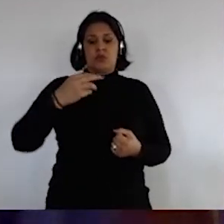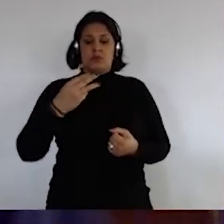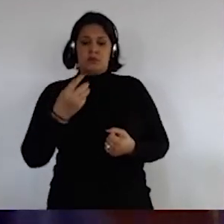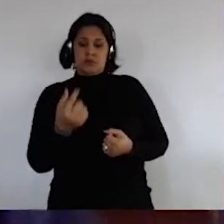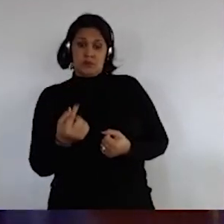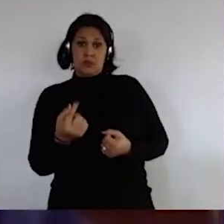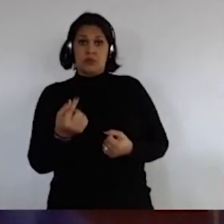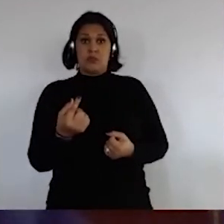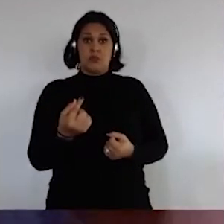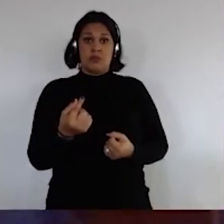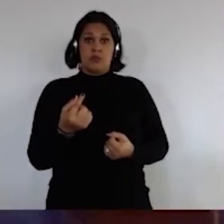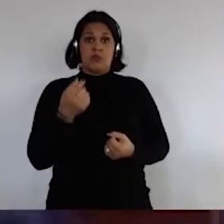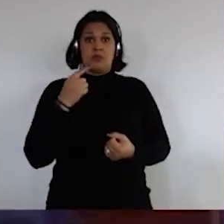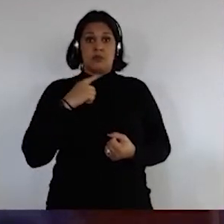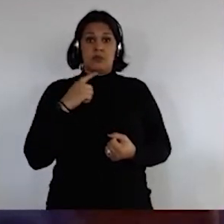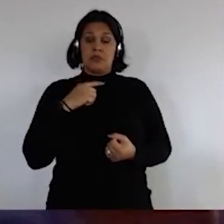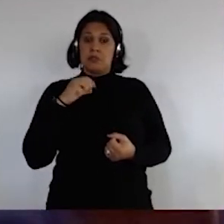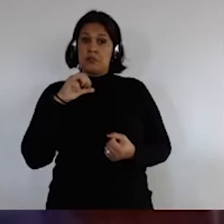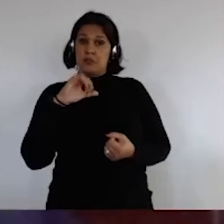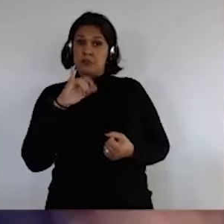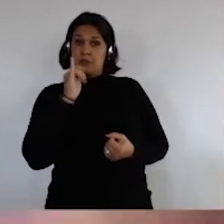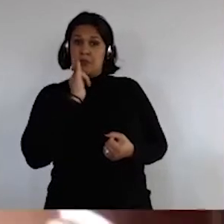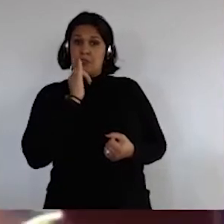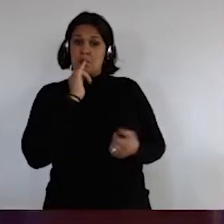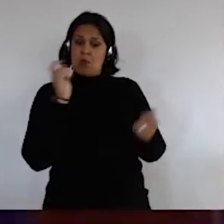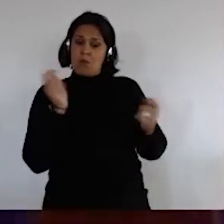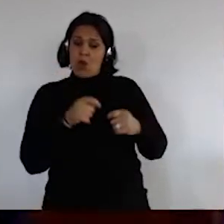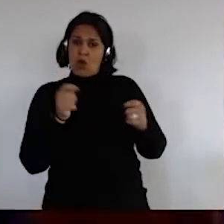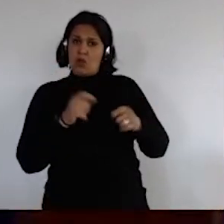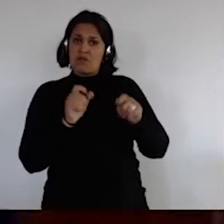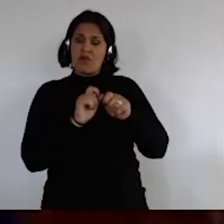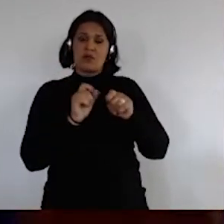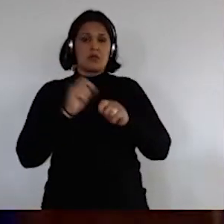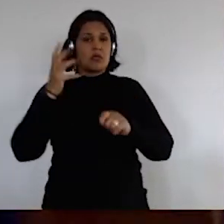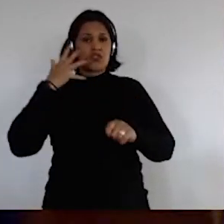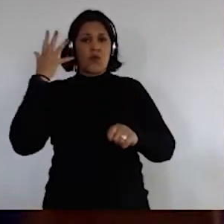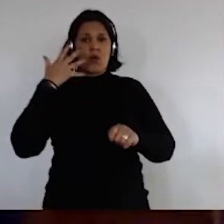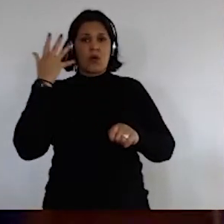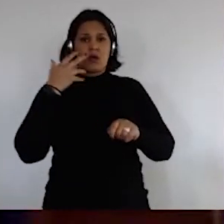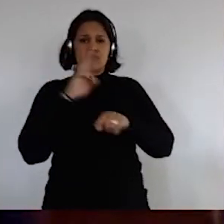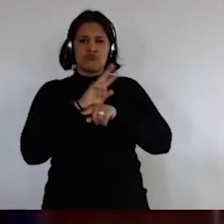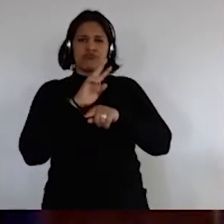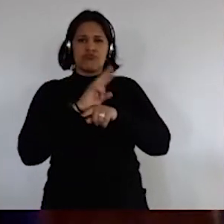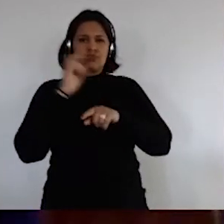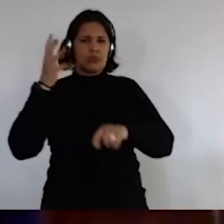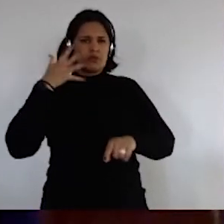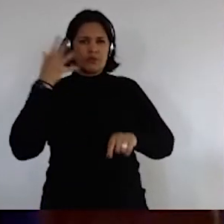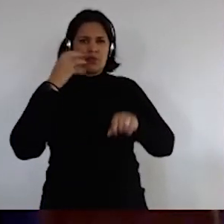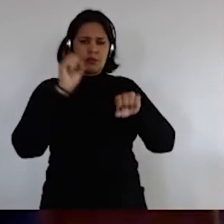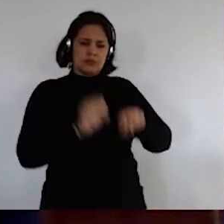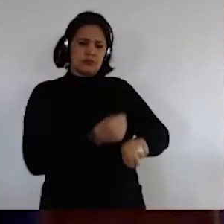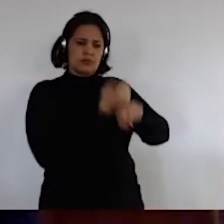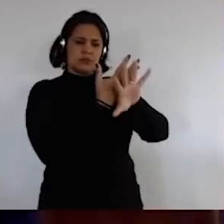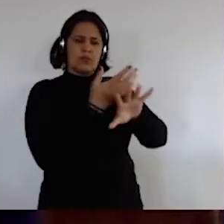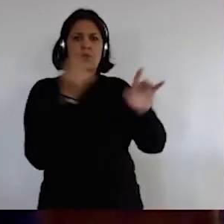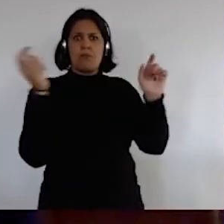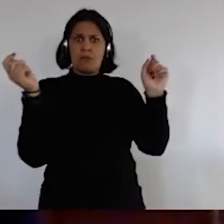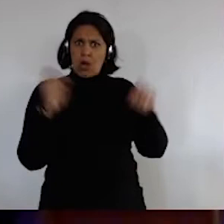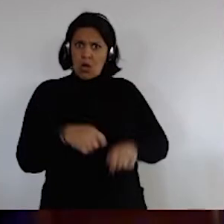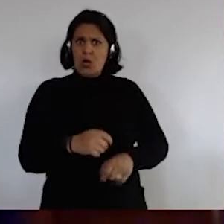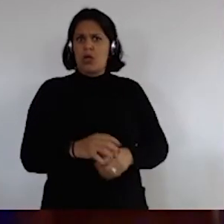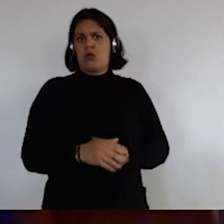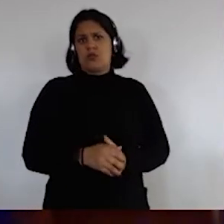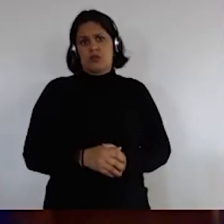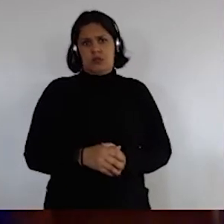937, a possibilidade da sustentação oral nesta mesma circunstância, ou seja, do advogado que esteja ele fora